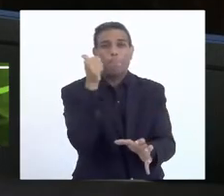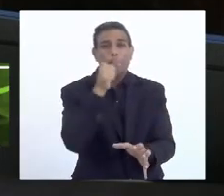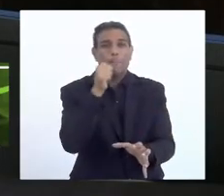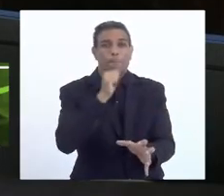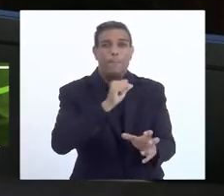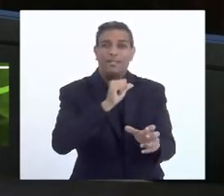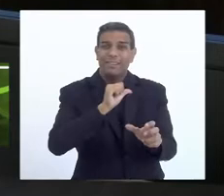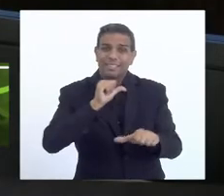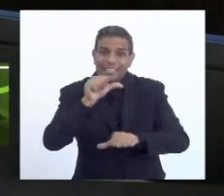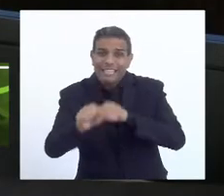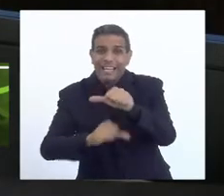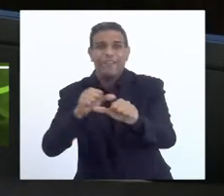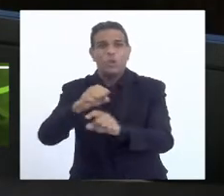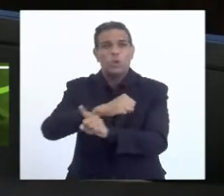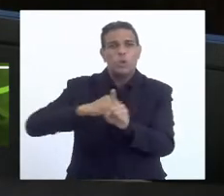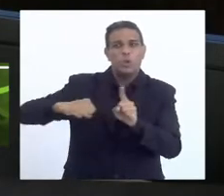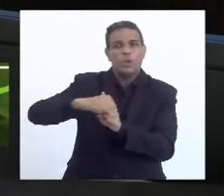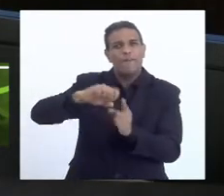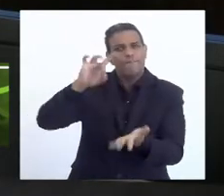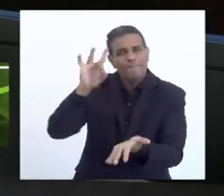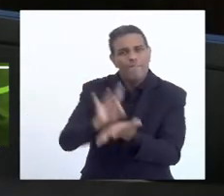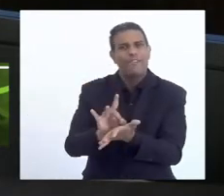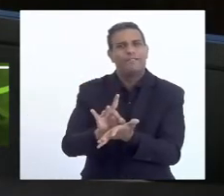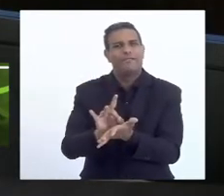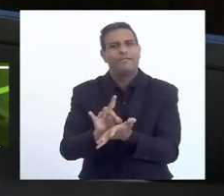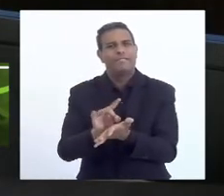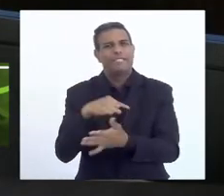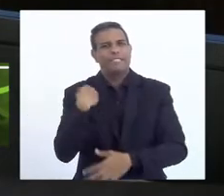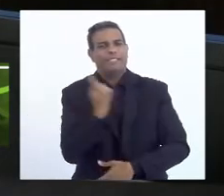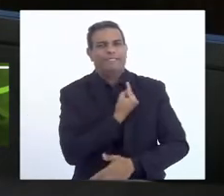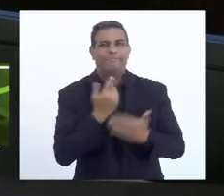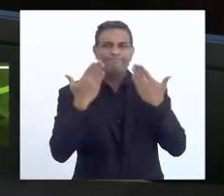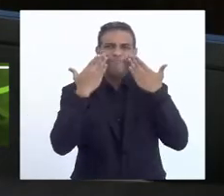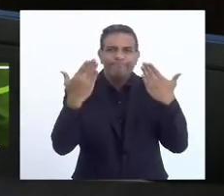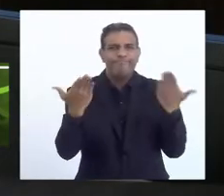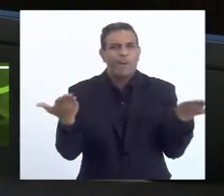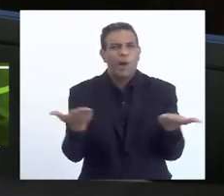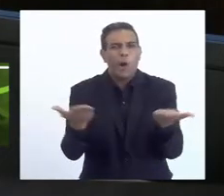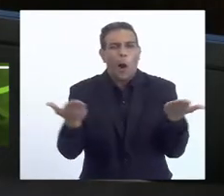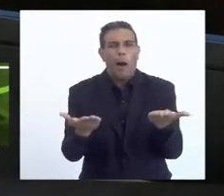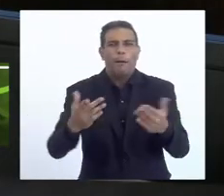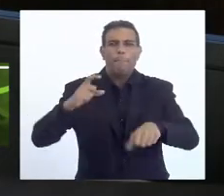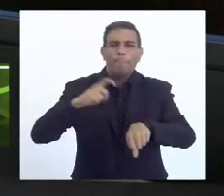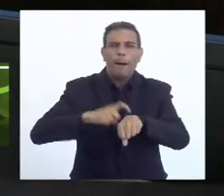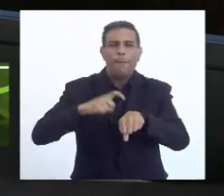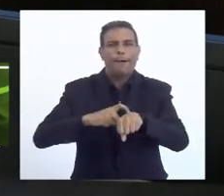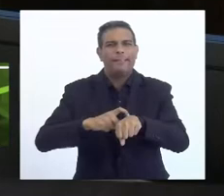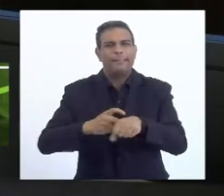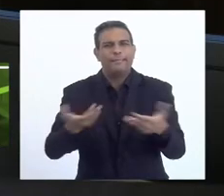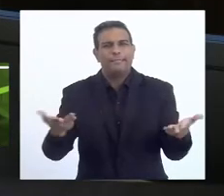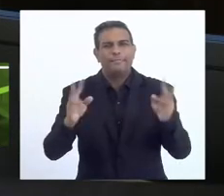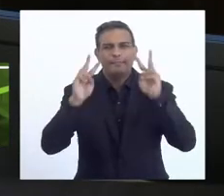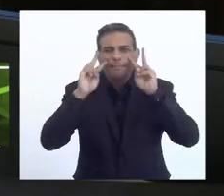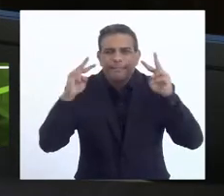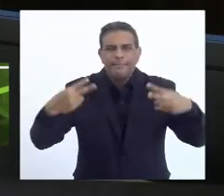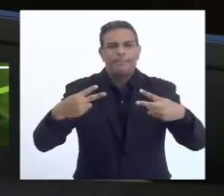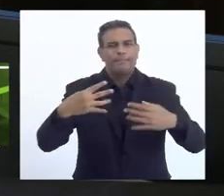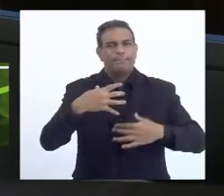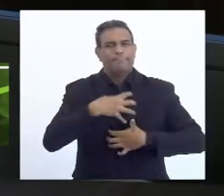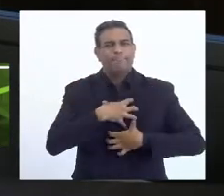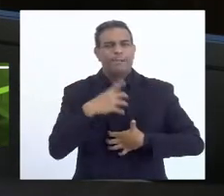transformação social concreta também são expostas numa situação completamente